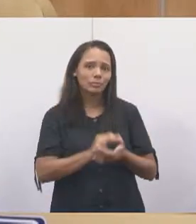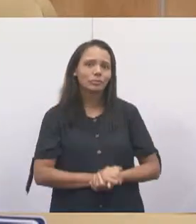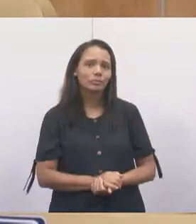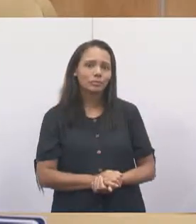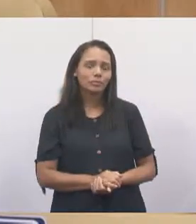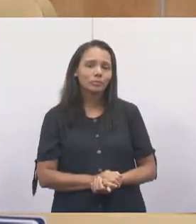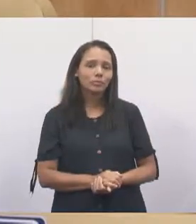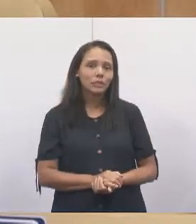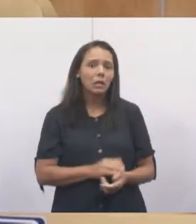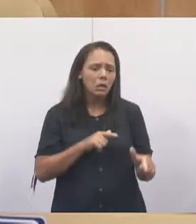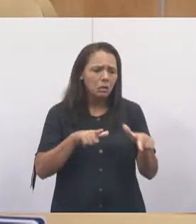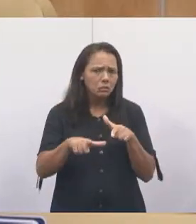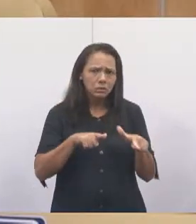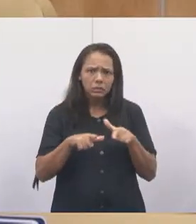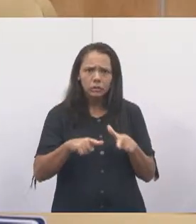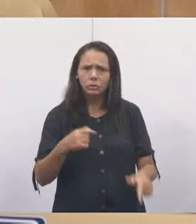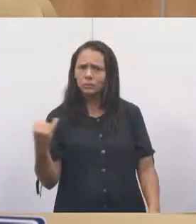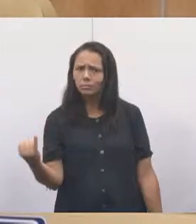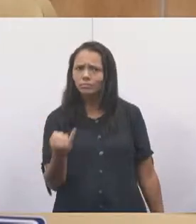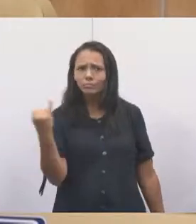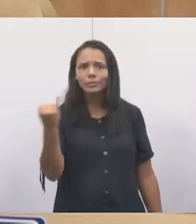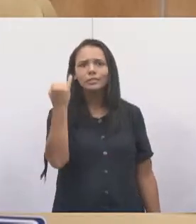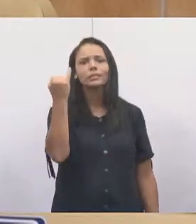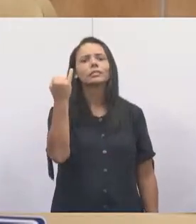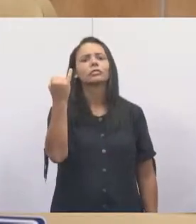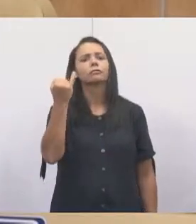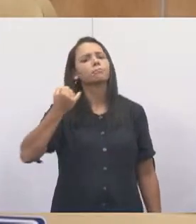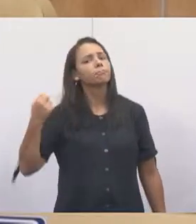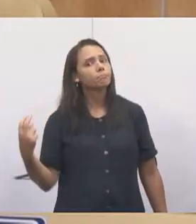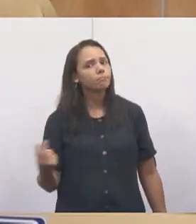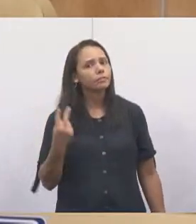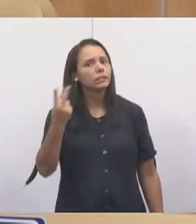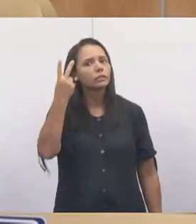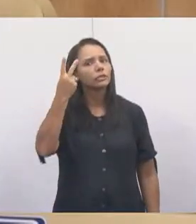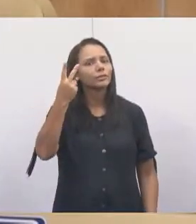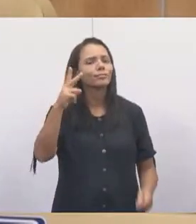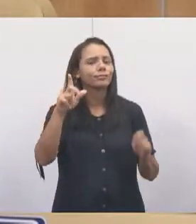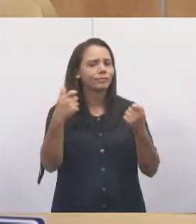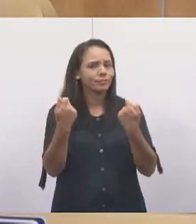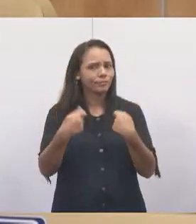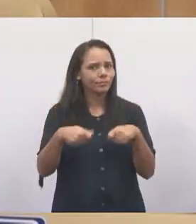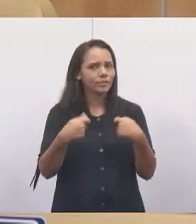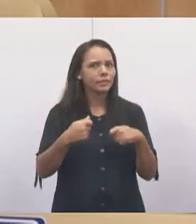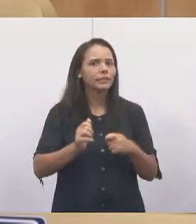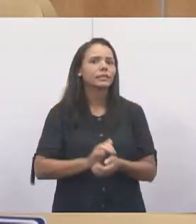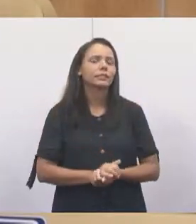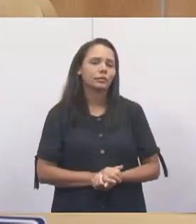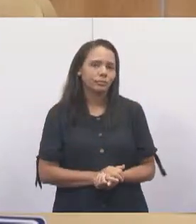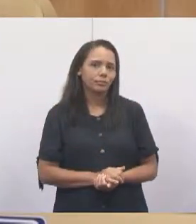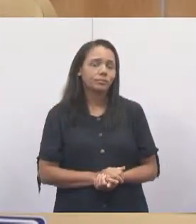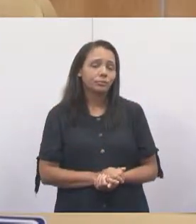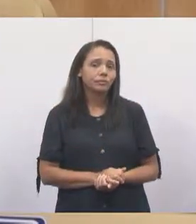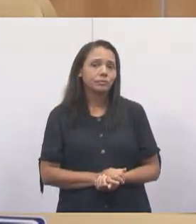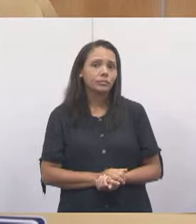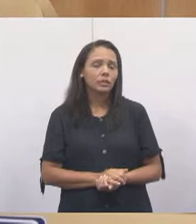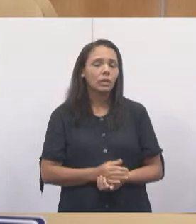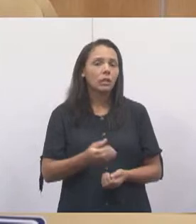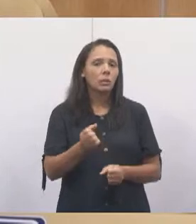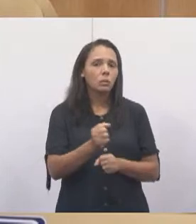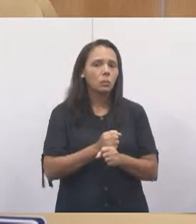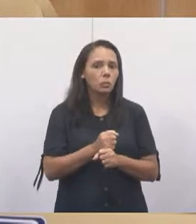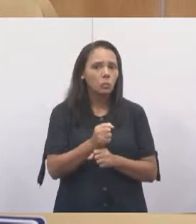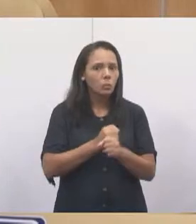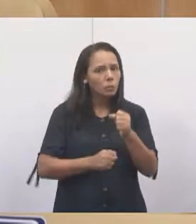Então é um serviço que tem que ser valorizado. E como eu disse, a gente vem numa crescente. No ano passado votamos aqui o Vale